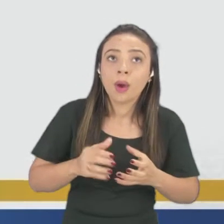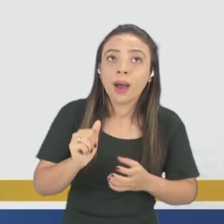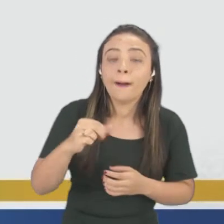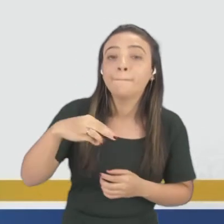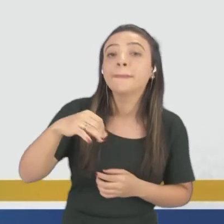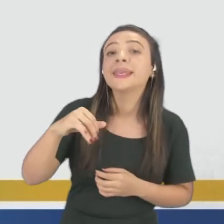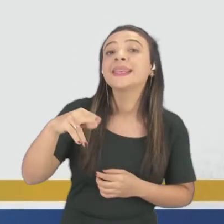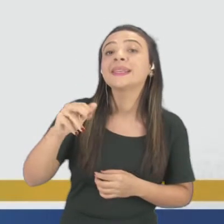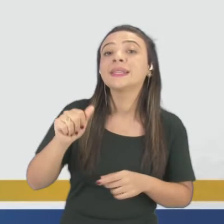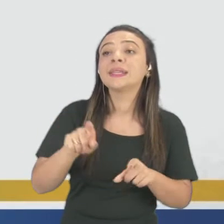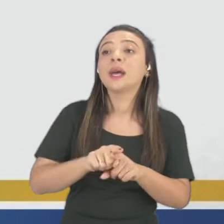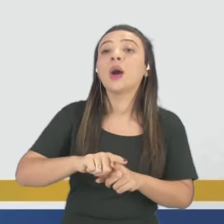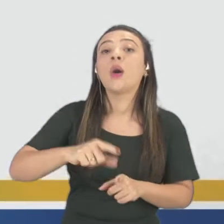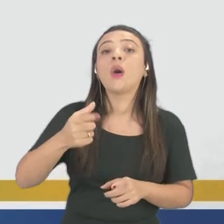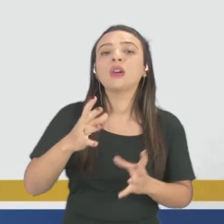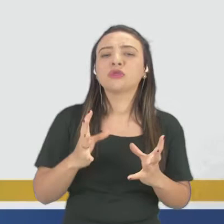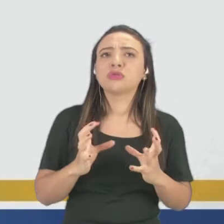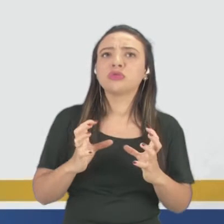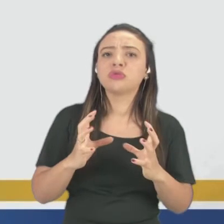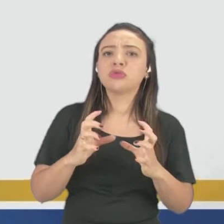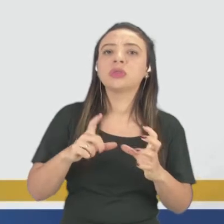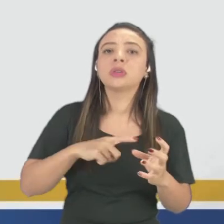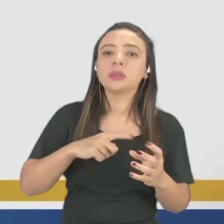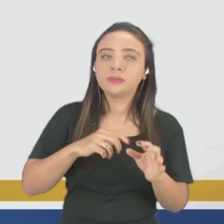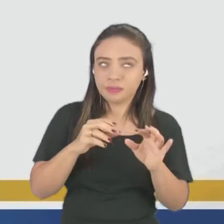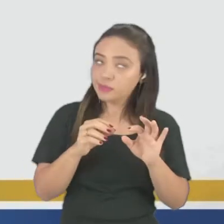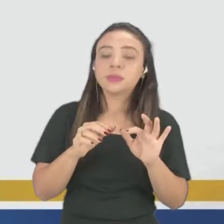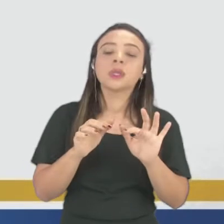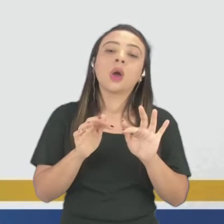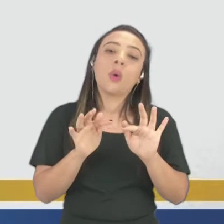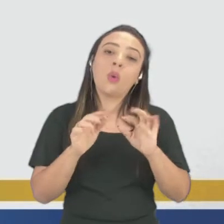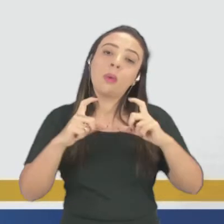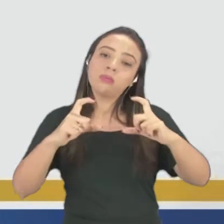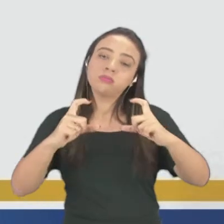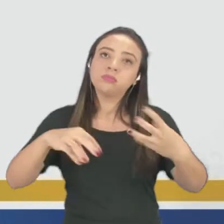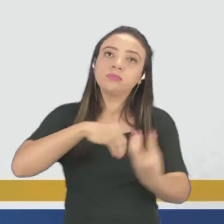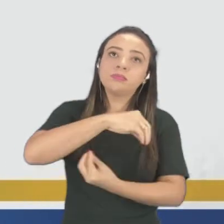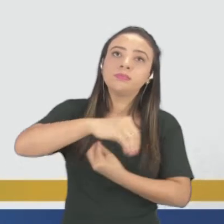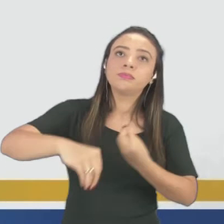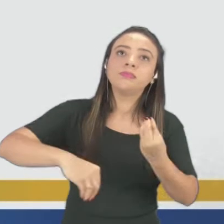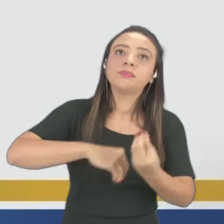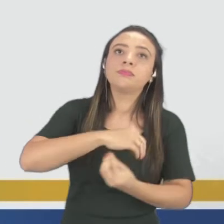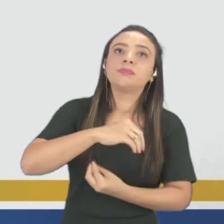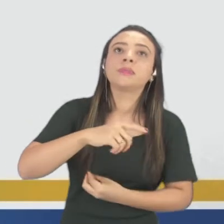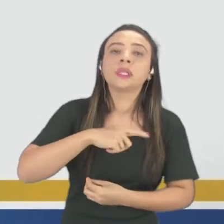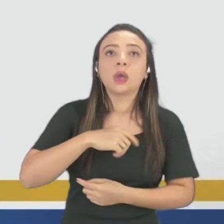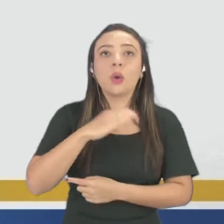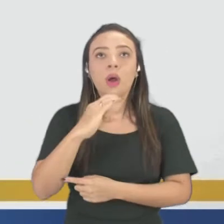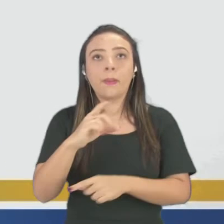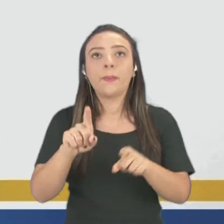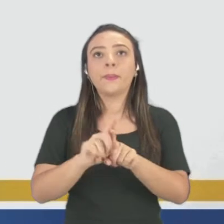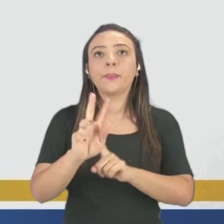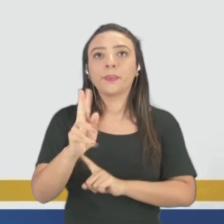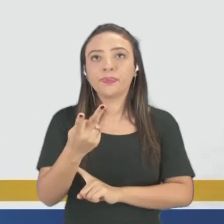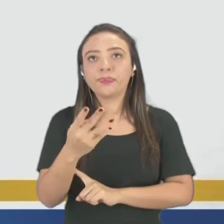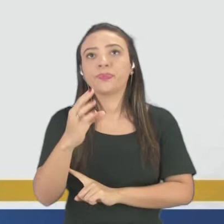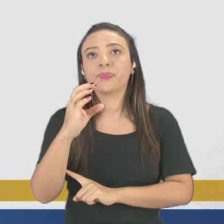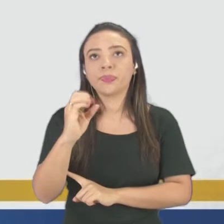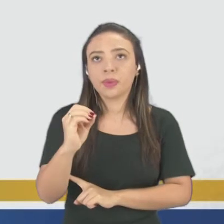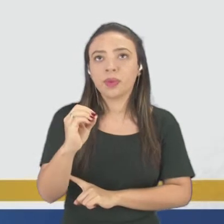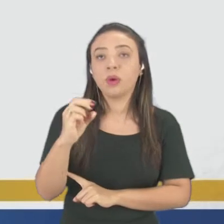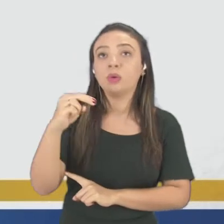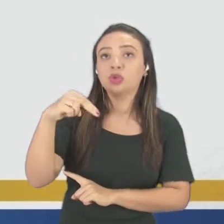grupo de ácido com i a função mista duas funções diferentes são compostos de carbono hidrogénio oxigénio